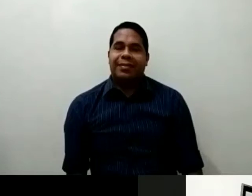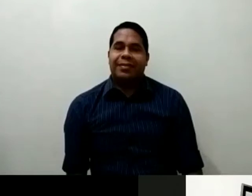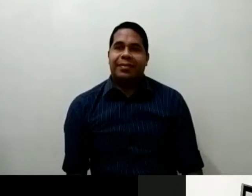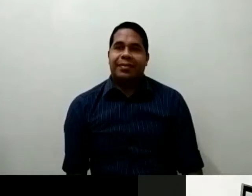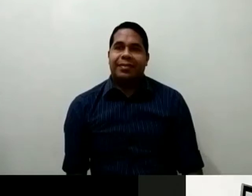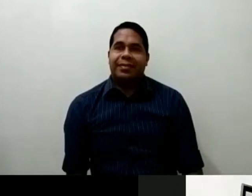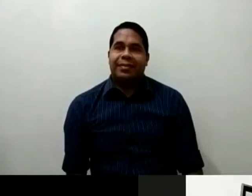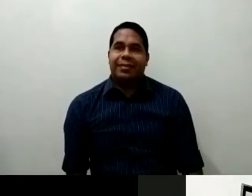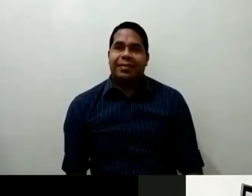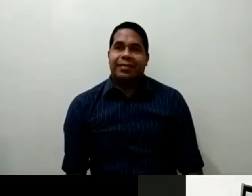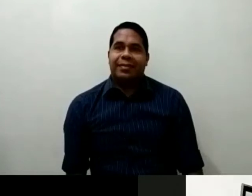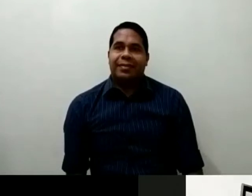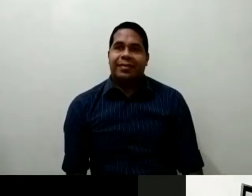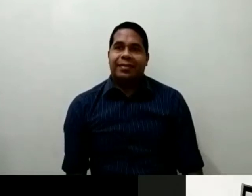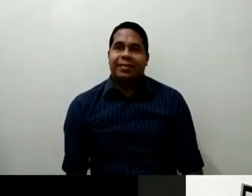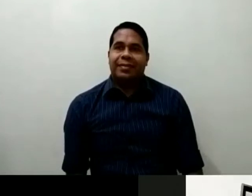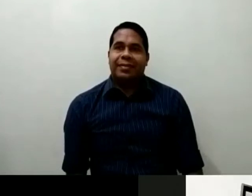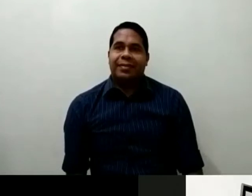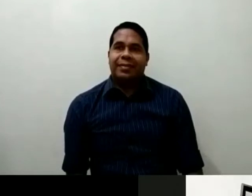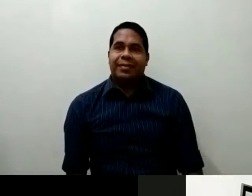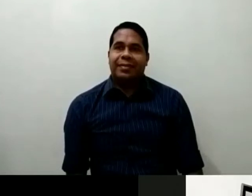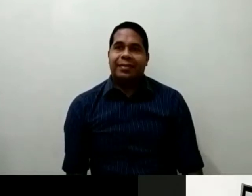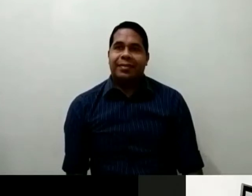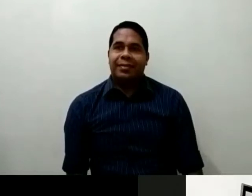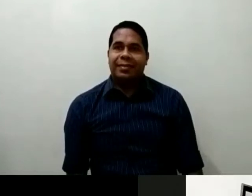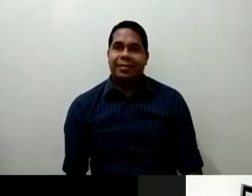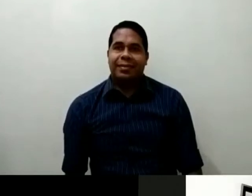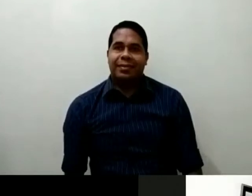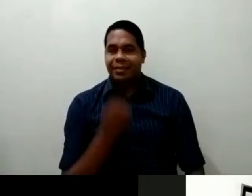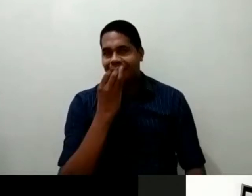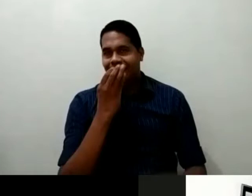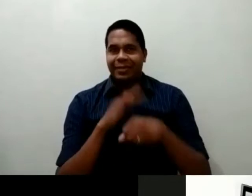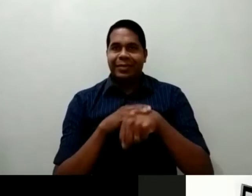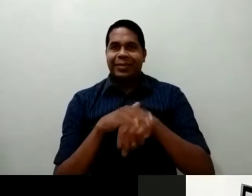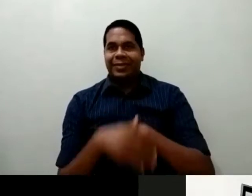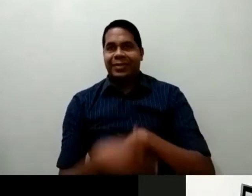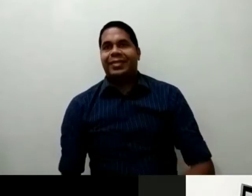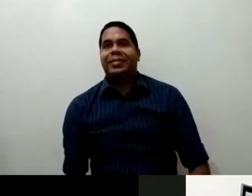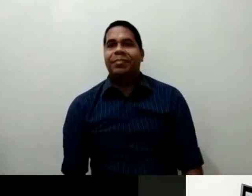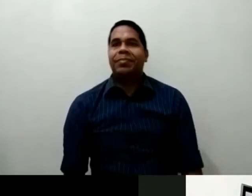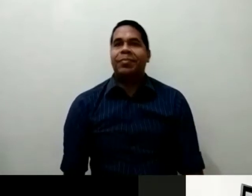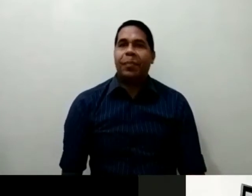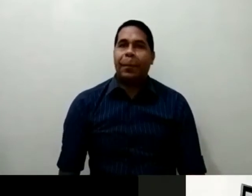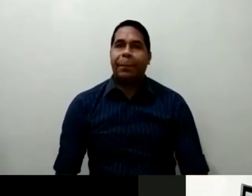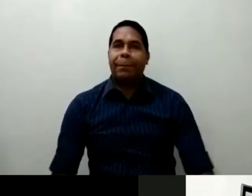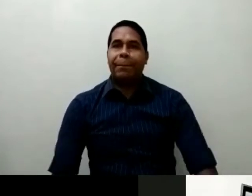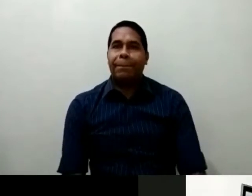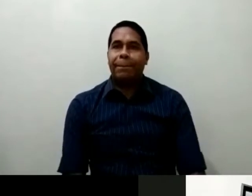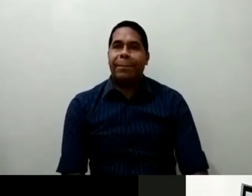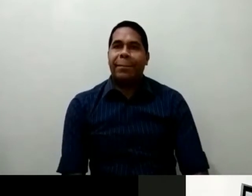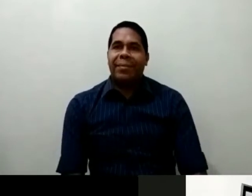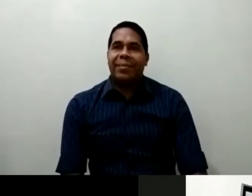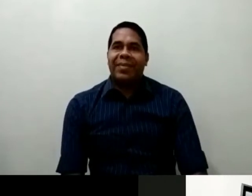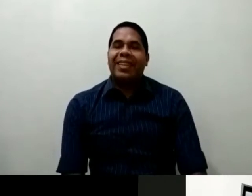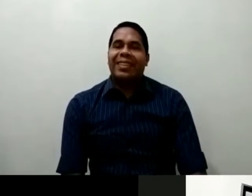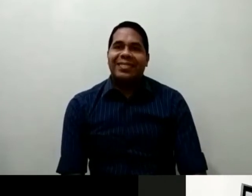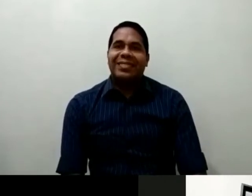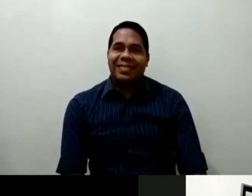Olá, boa noite. Tudo bem com vocês? Todos? Que bom, né? Que vocês estão nos olhando aqui no